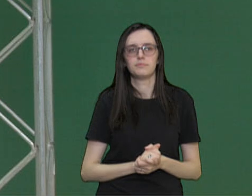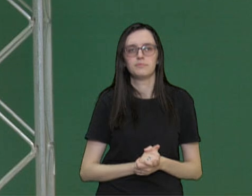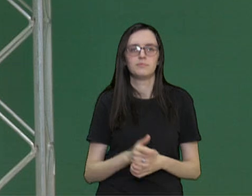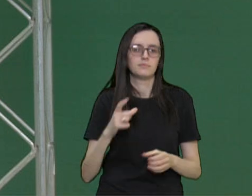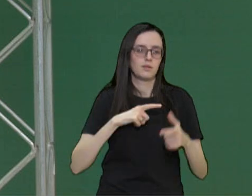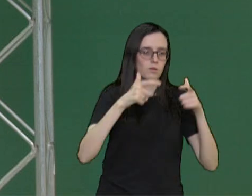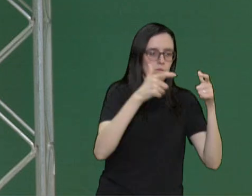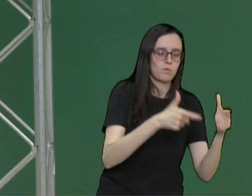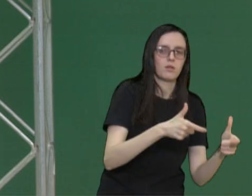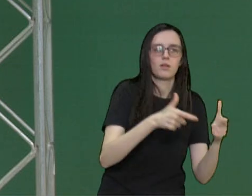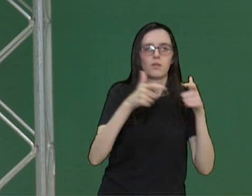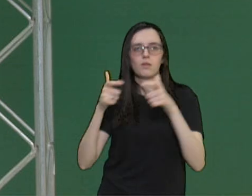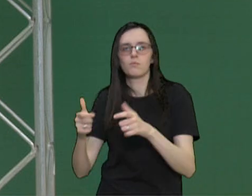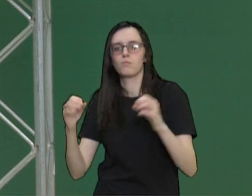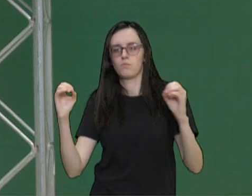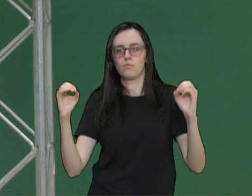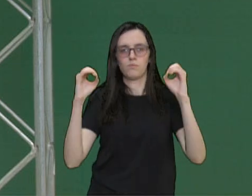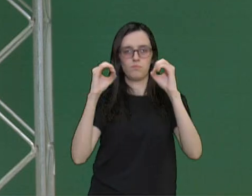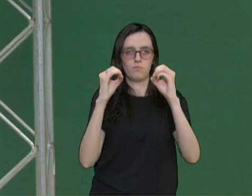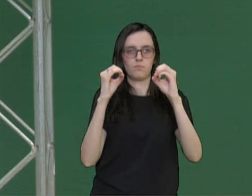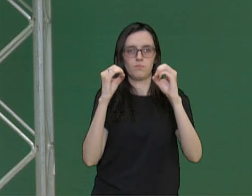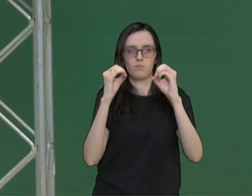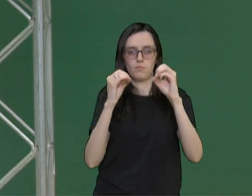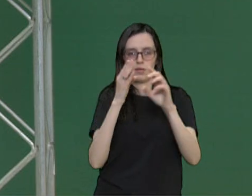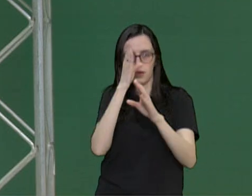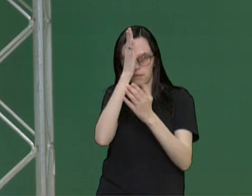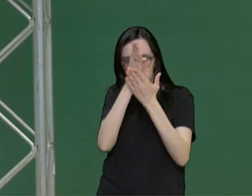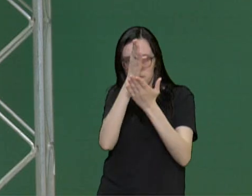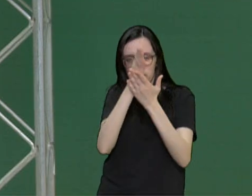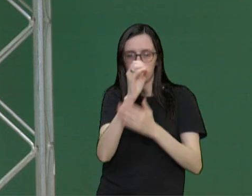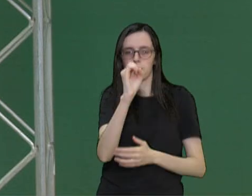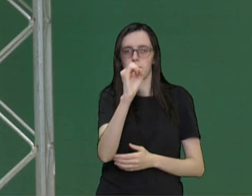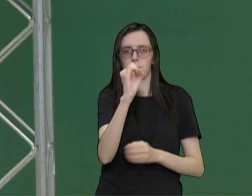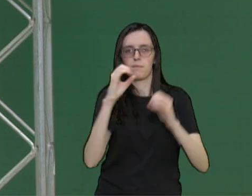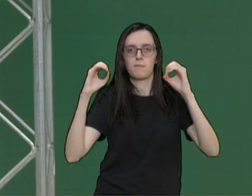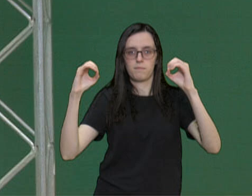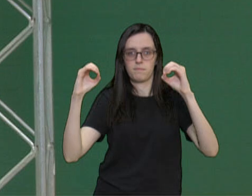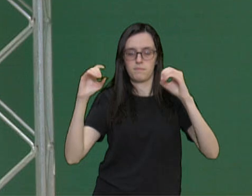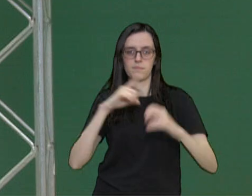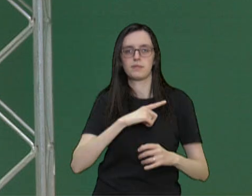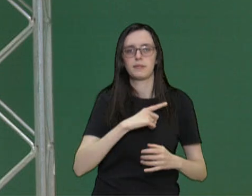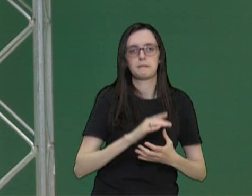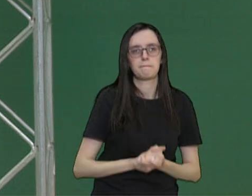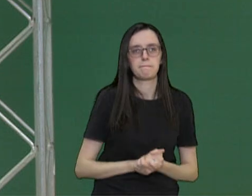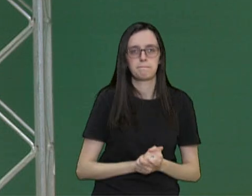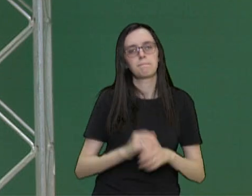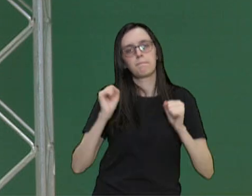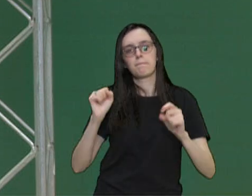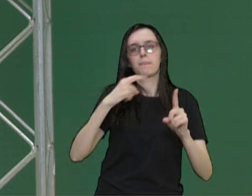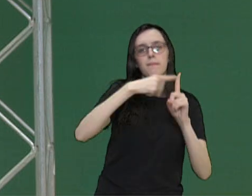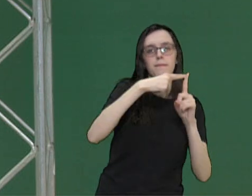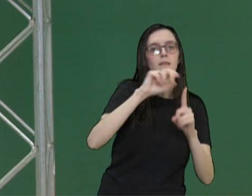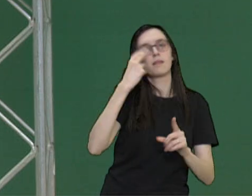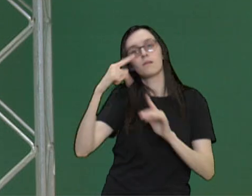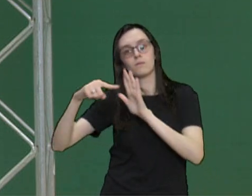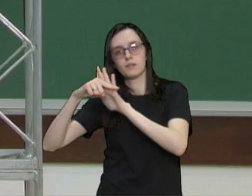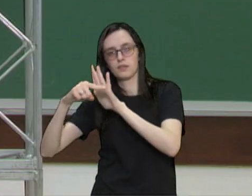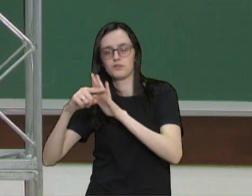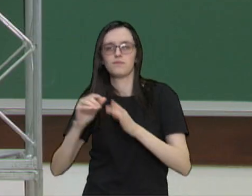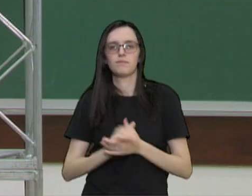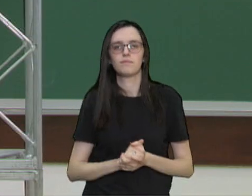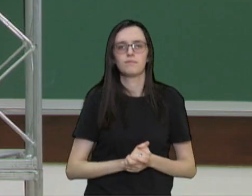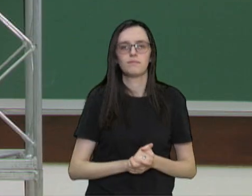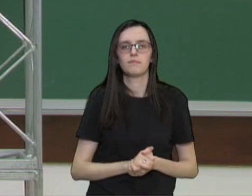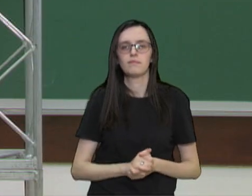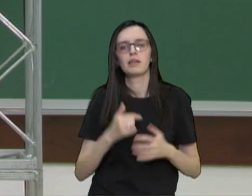região, essa bolinha aqui do meio é, no caso, uma carga elétrica. Ela pode ser positiva ou negativa. Eu quero